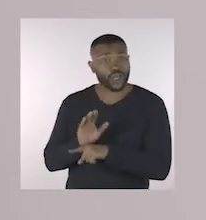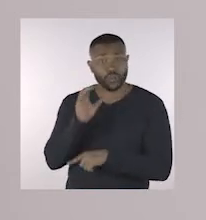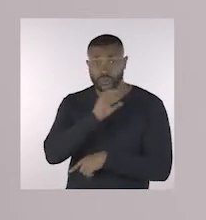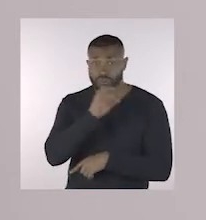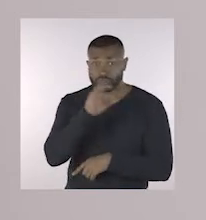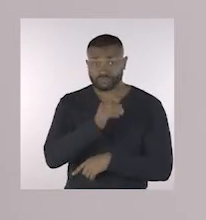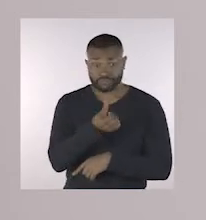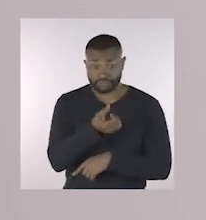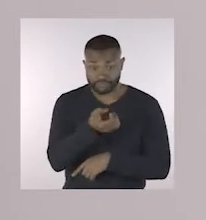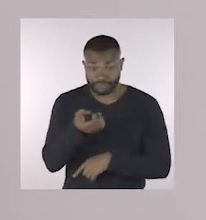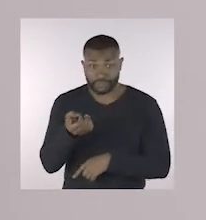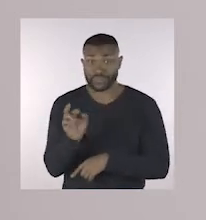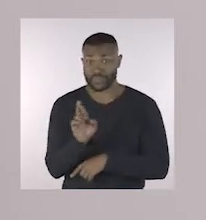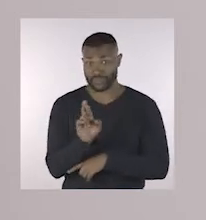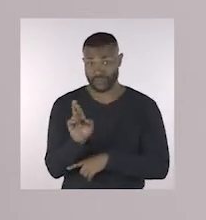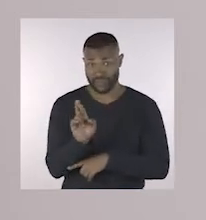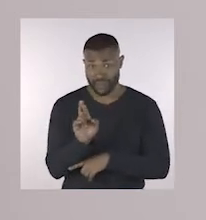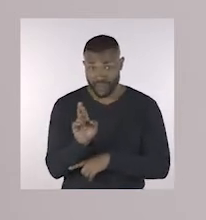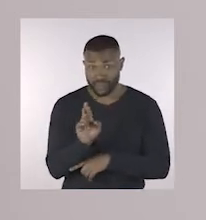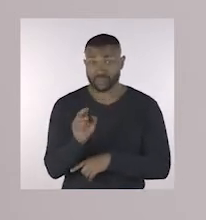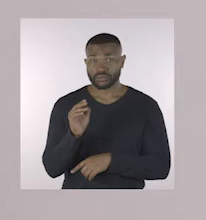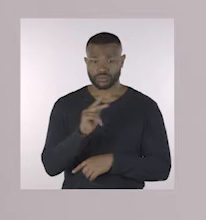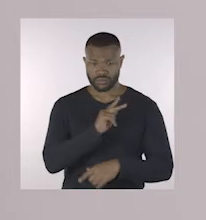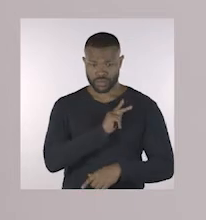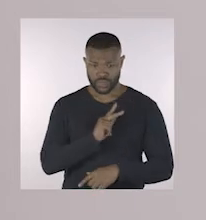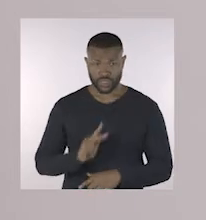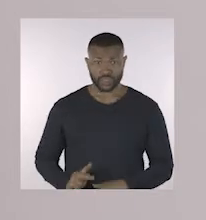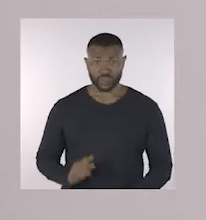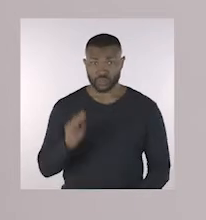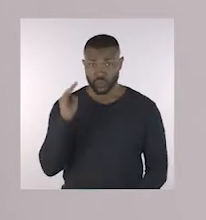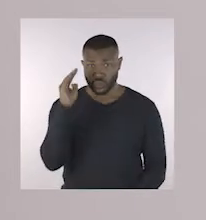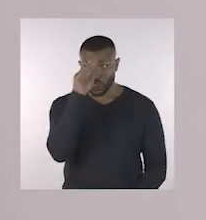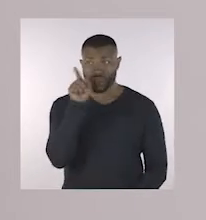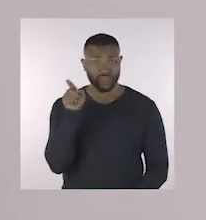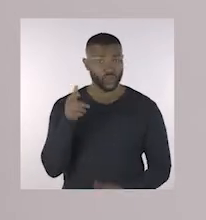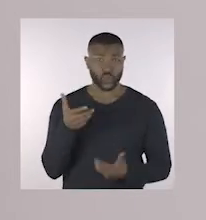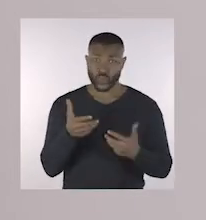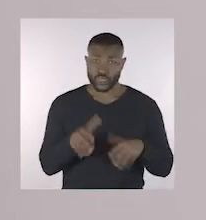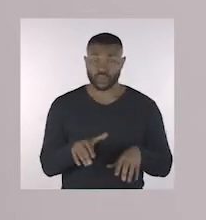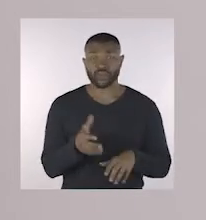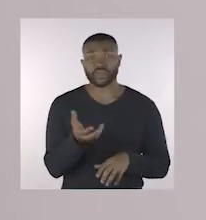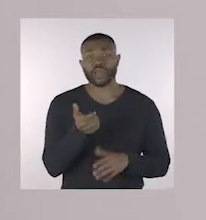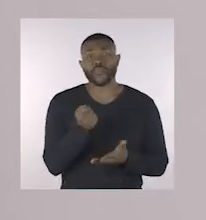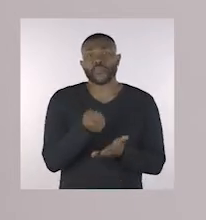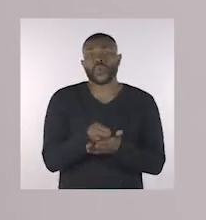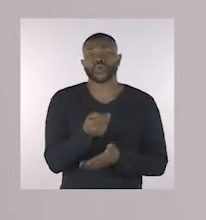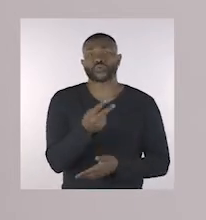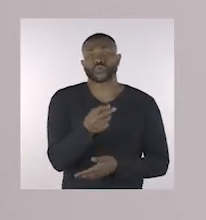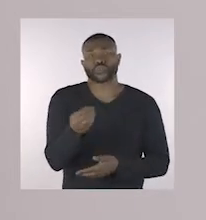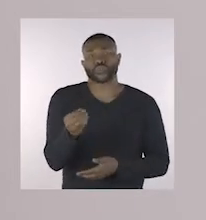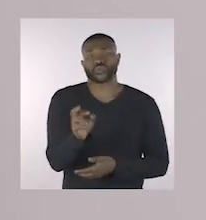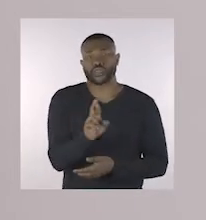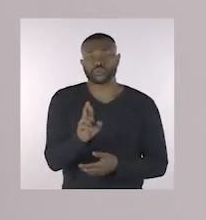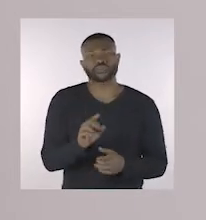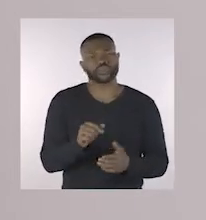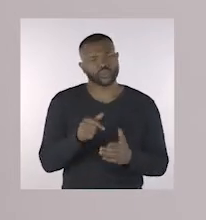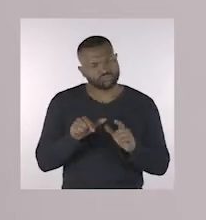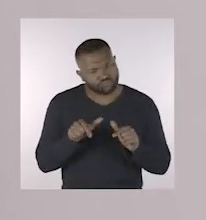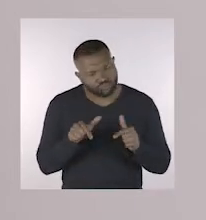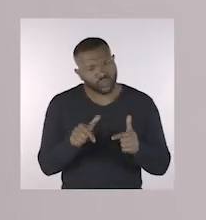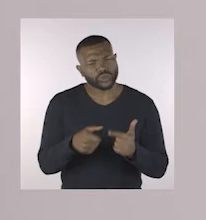auxílio emergencial de r$ 600 coisa que o presidente bolsonaro não queria queria 200